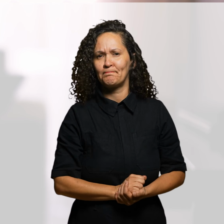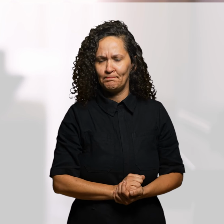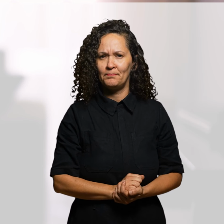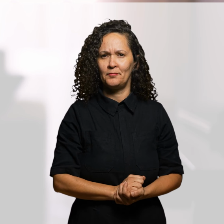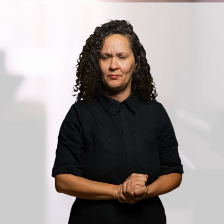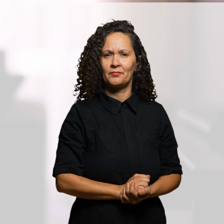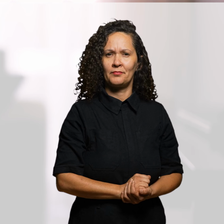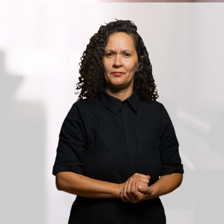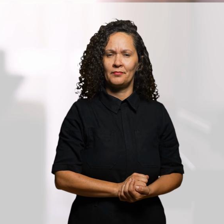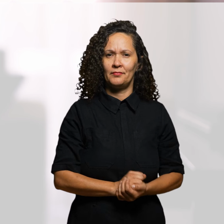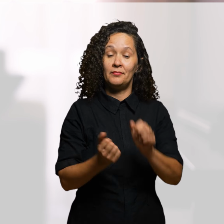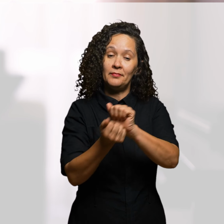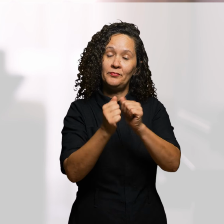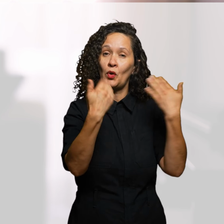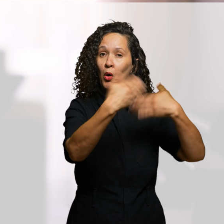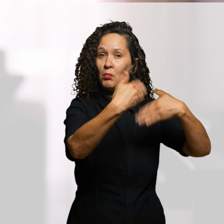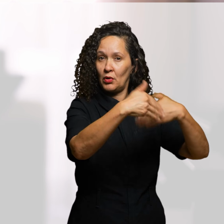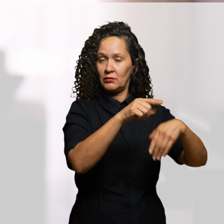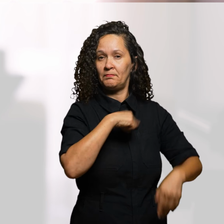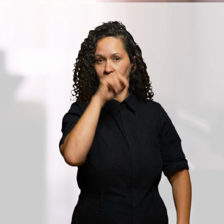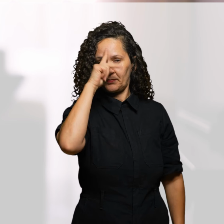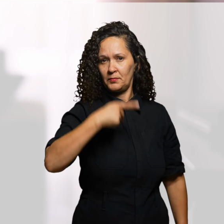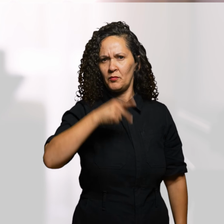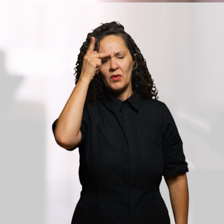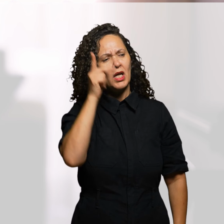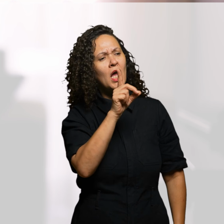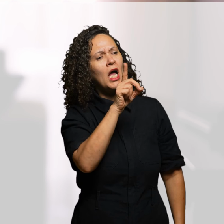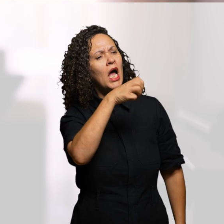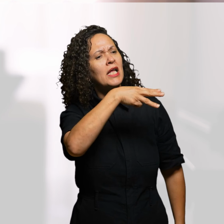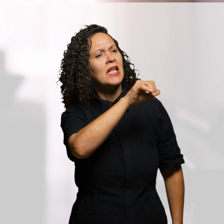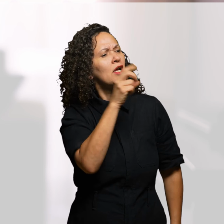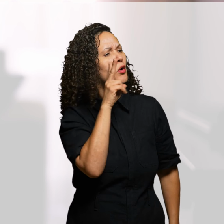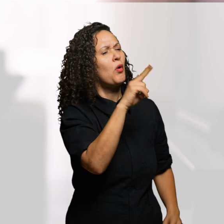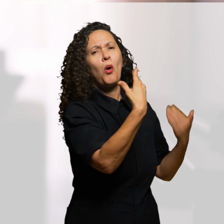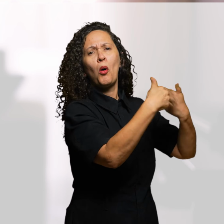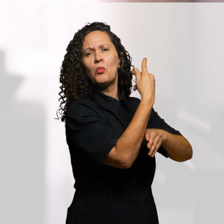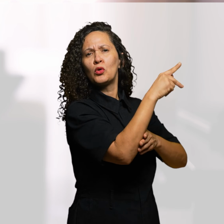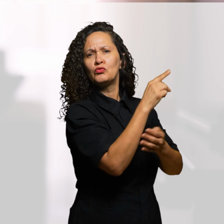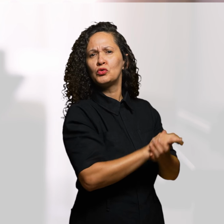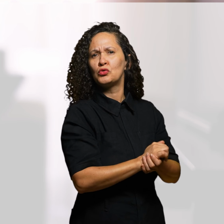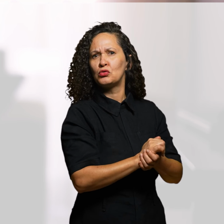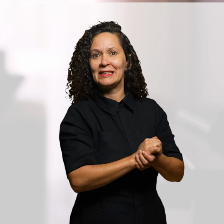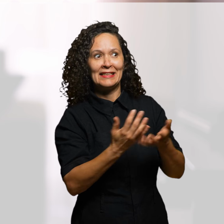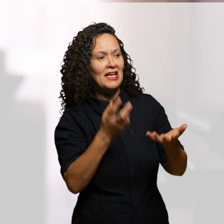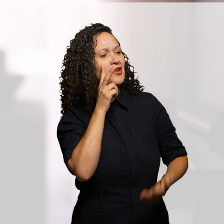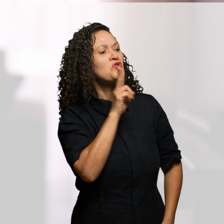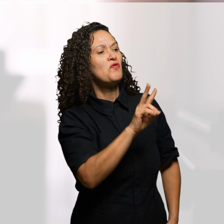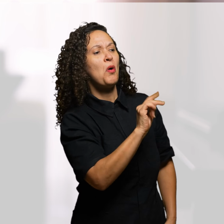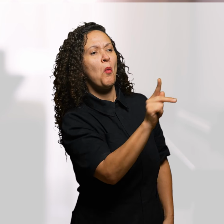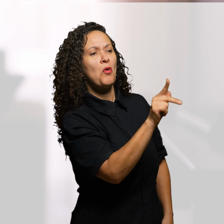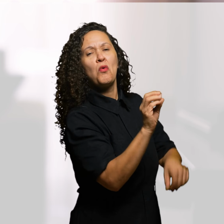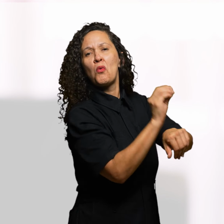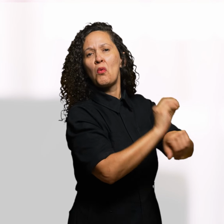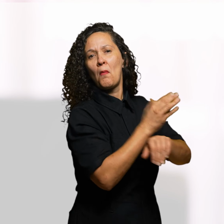E aí, ao adaptar a prova, todo mundo, Denise, deixa eu ver sua prova, deixa eu ver sua prova, com aquela coisa assim, deixa eu ver se o professor